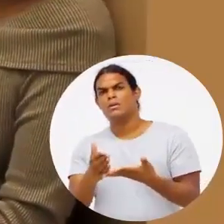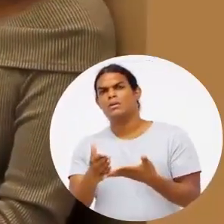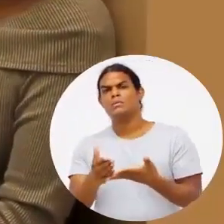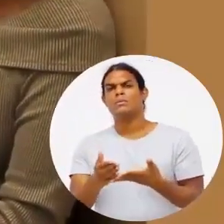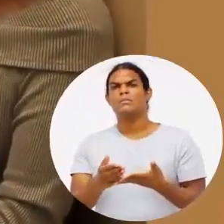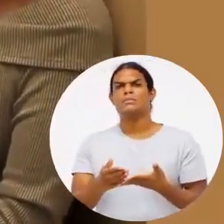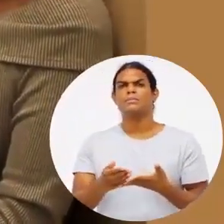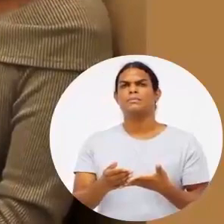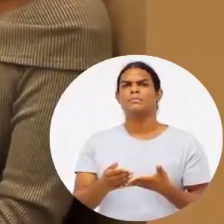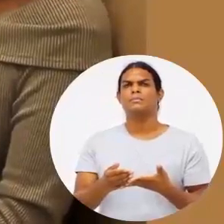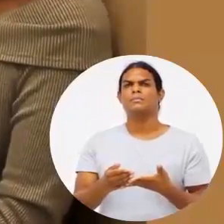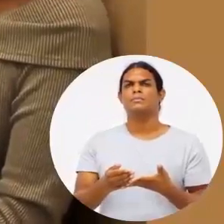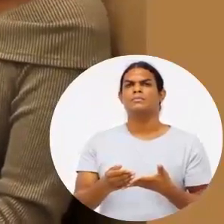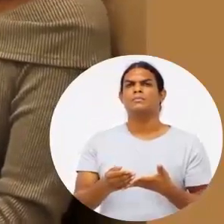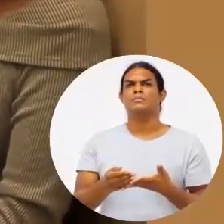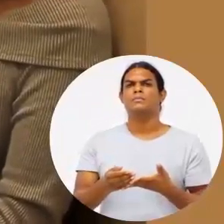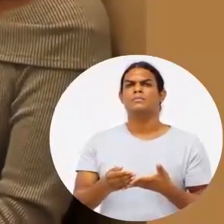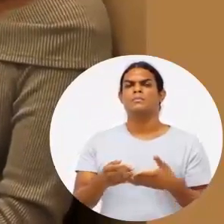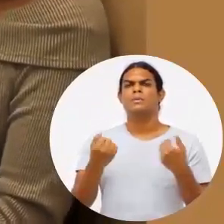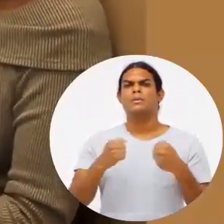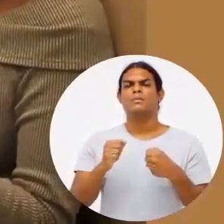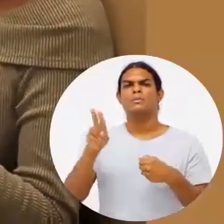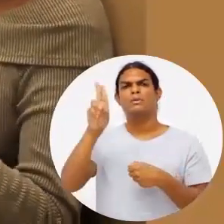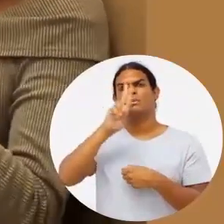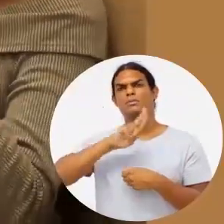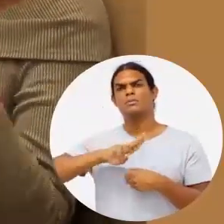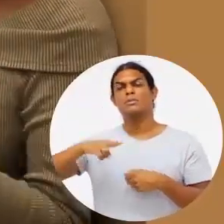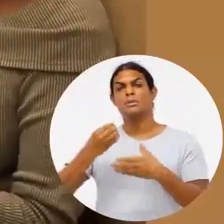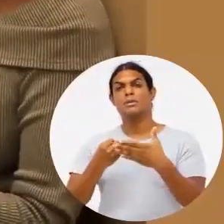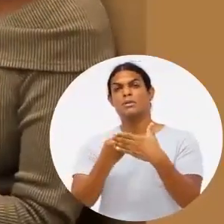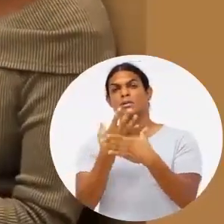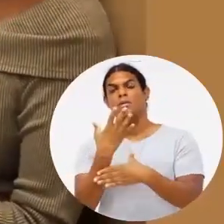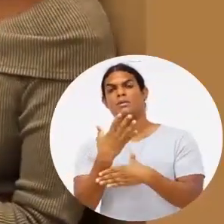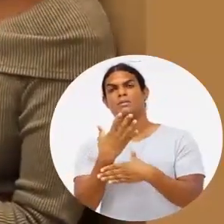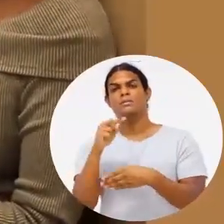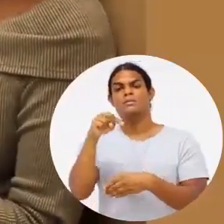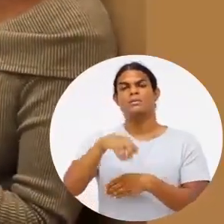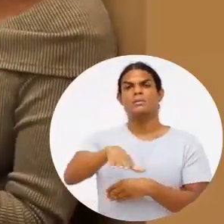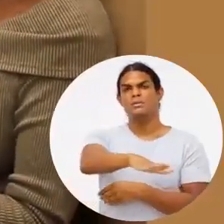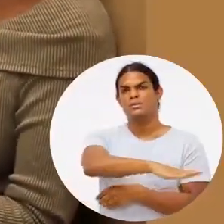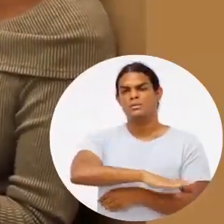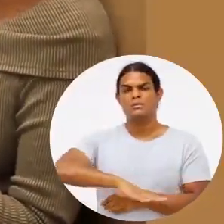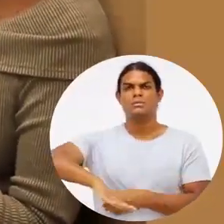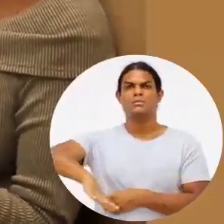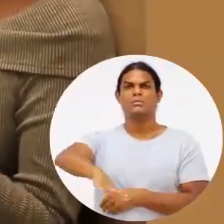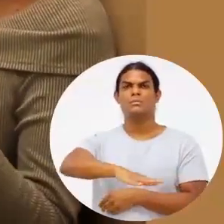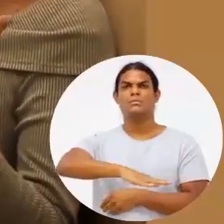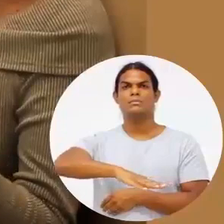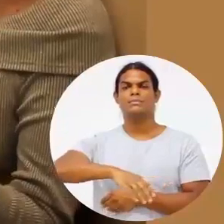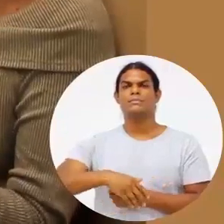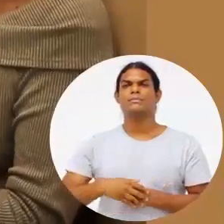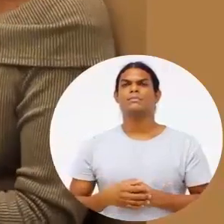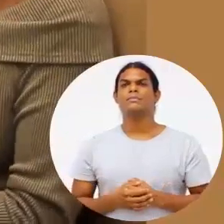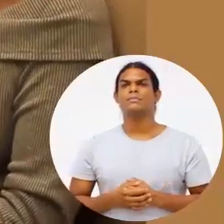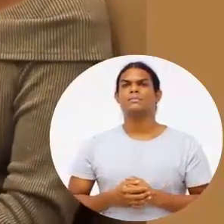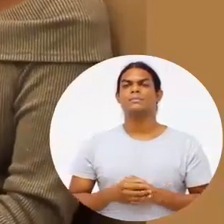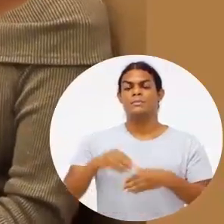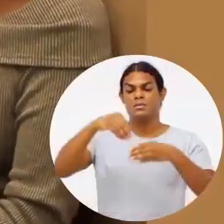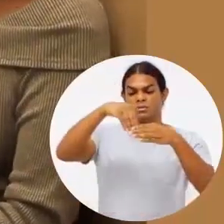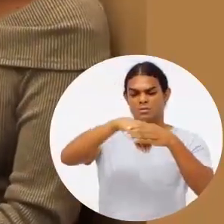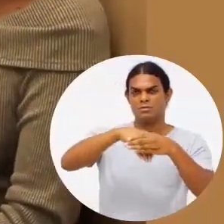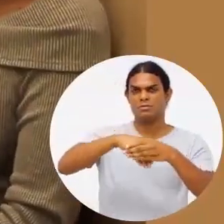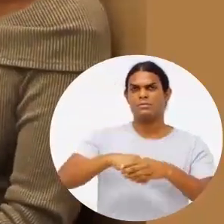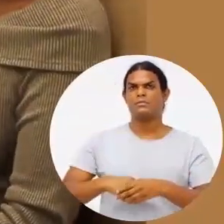pode destacar que a gente possa utilizar na criação de fato de um ambiente, né? No caso de